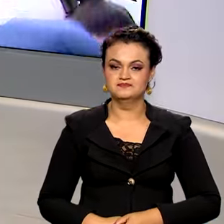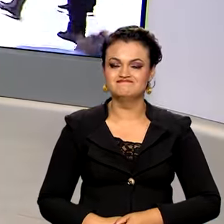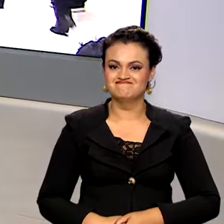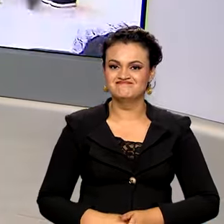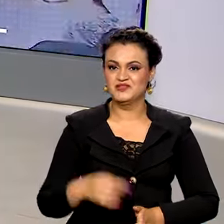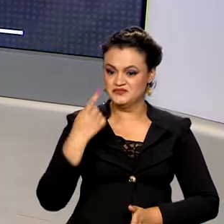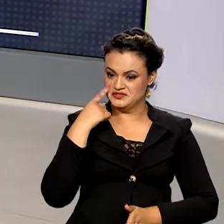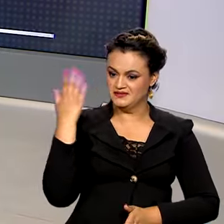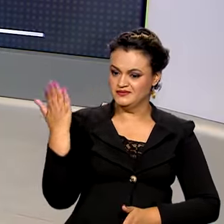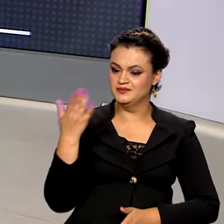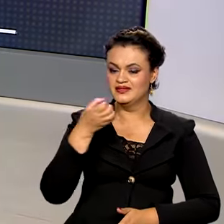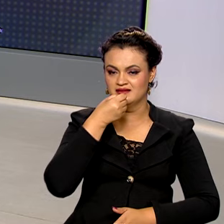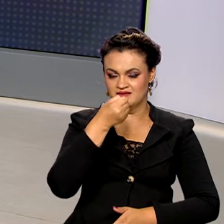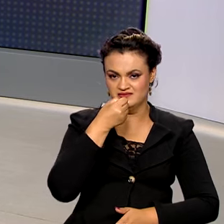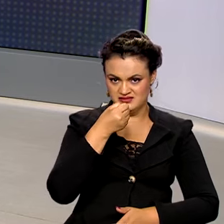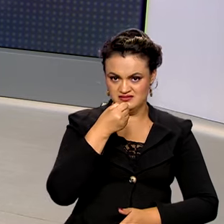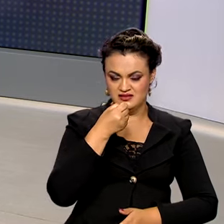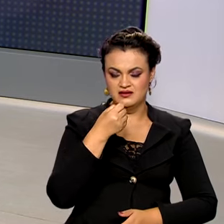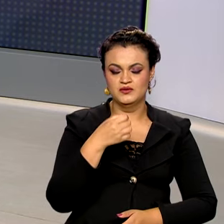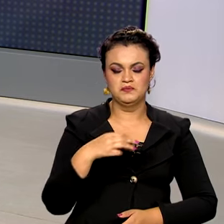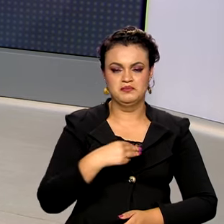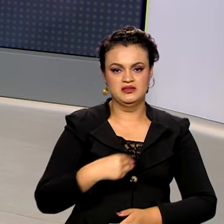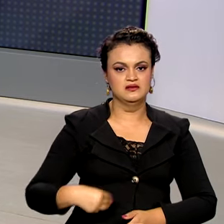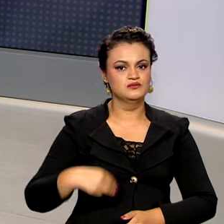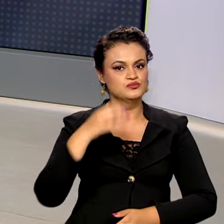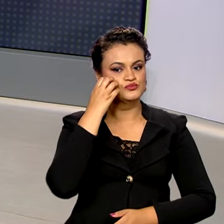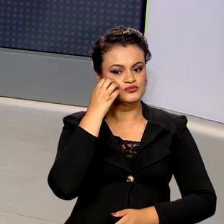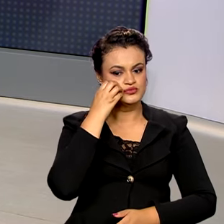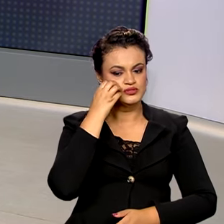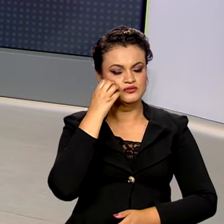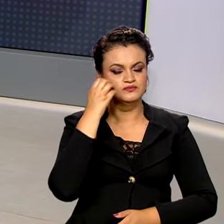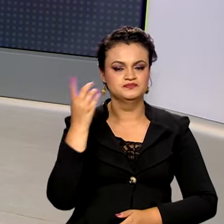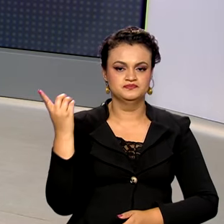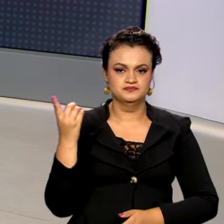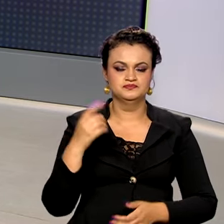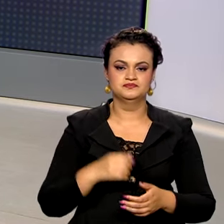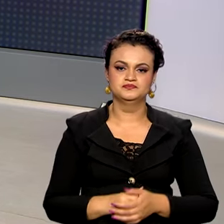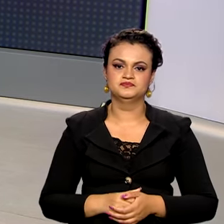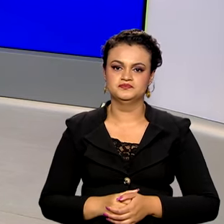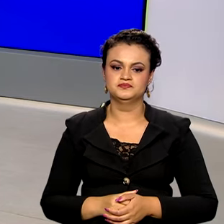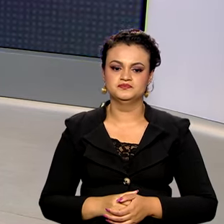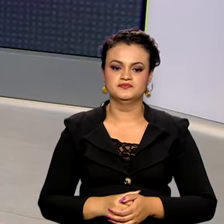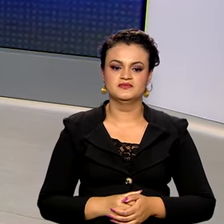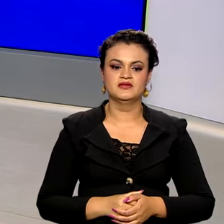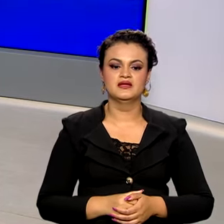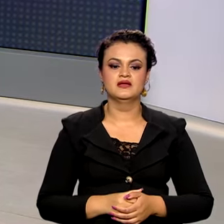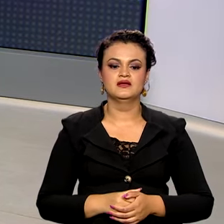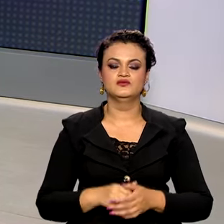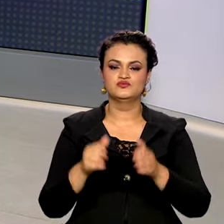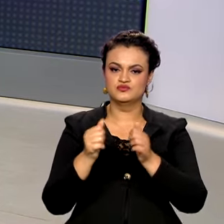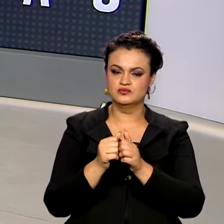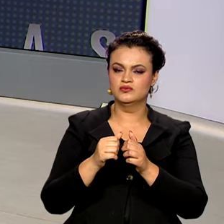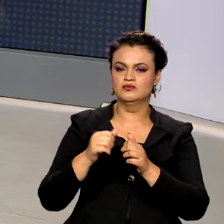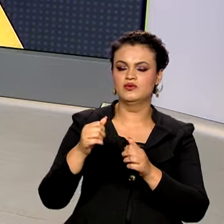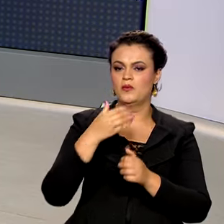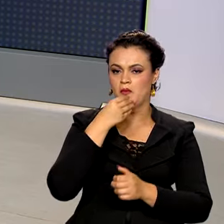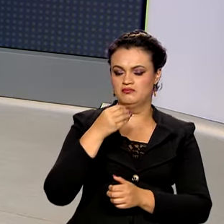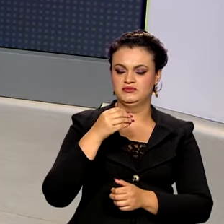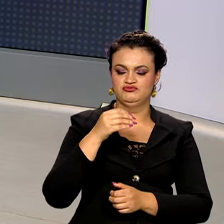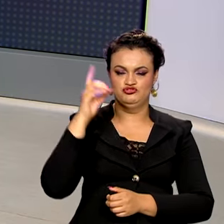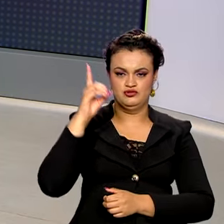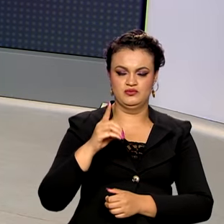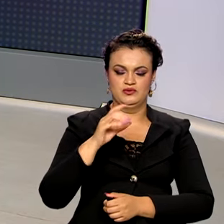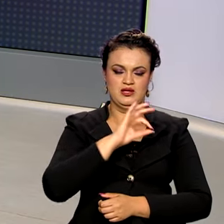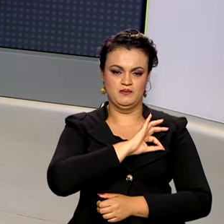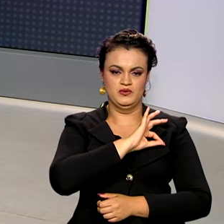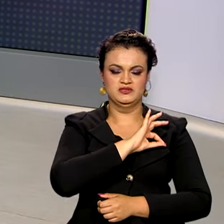Você conferiu conosco a entrevista coletiva do ministro da Justiça e Segurança Pública, Flávio Dino, junto com o diretor da Polícia Federal,